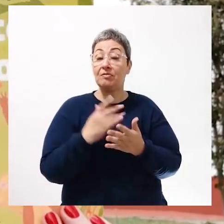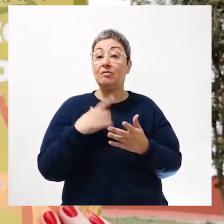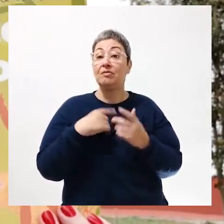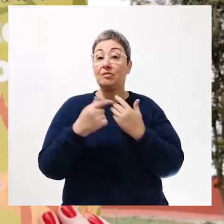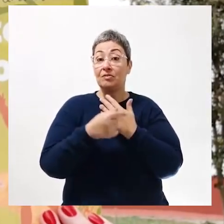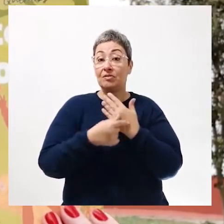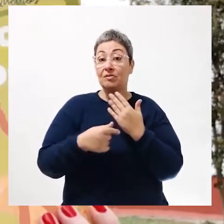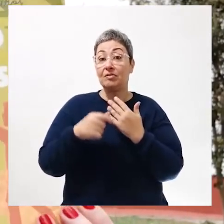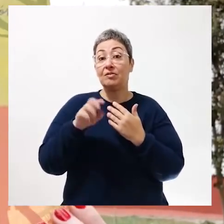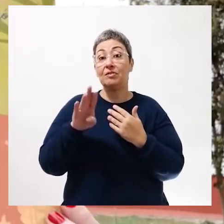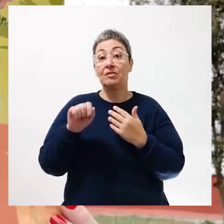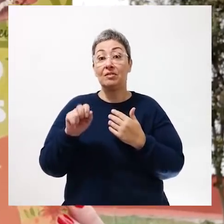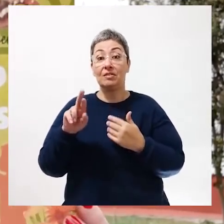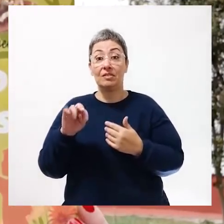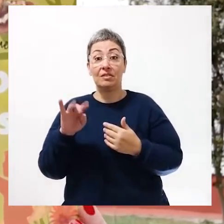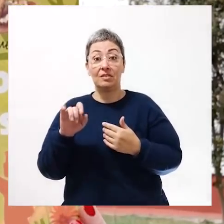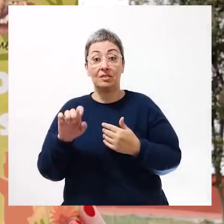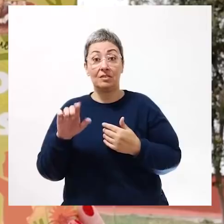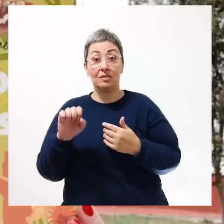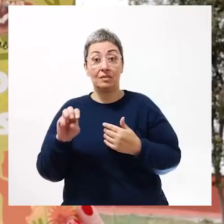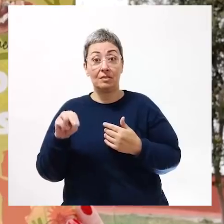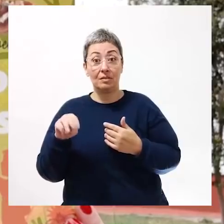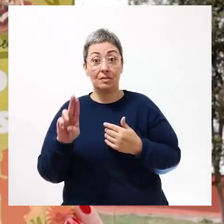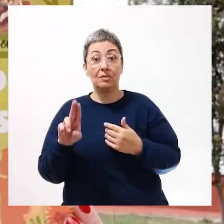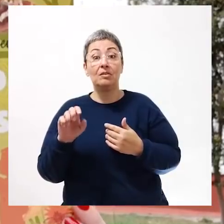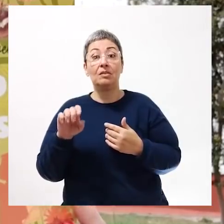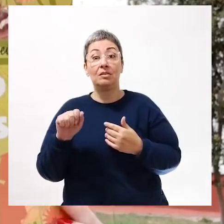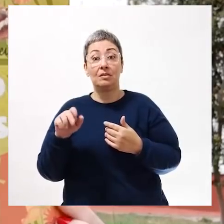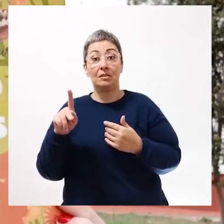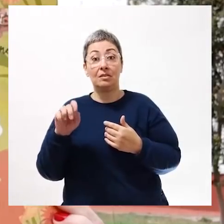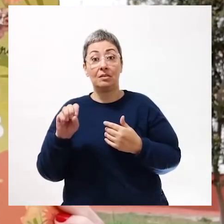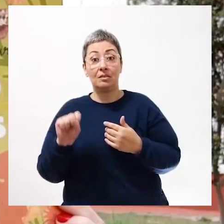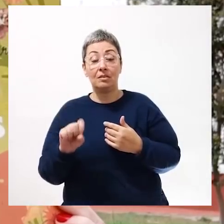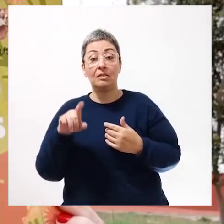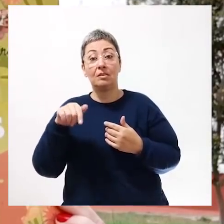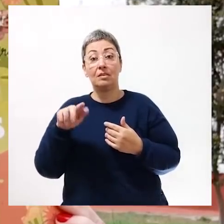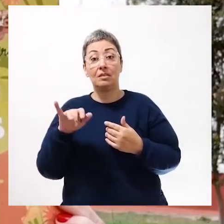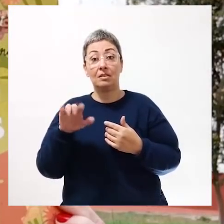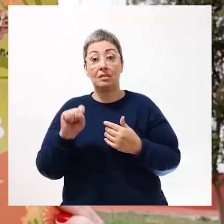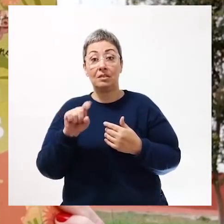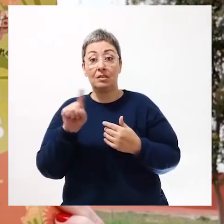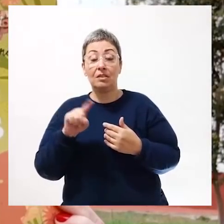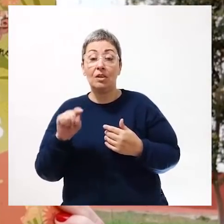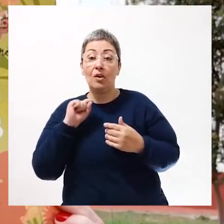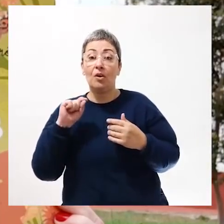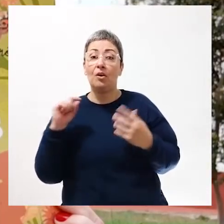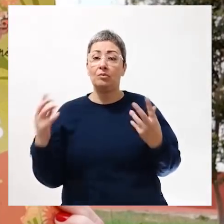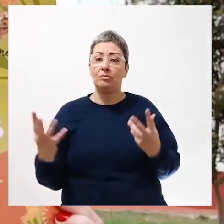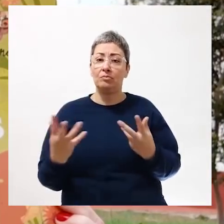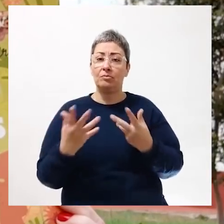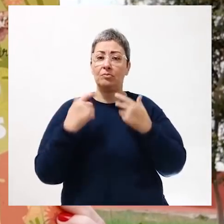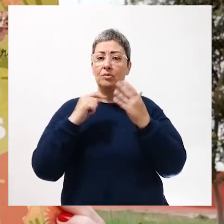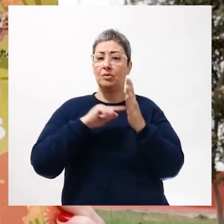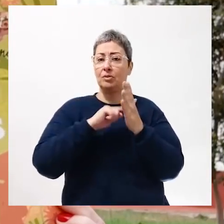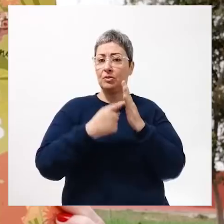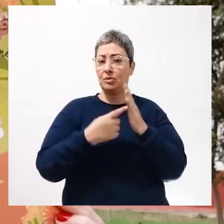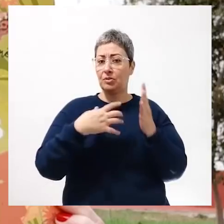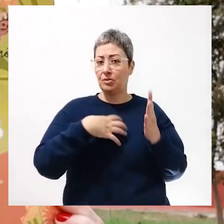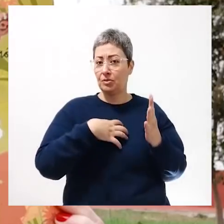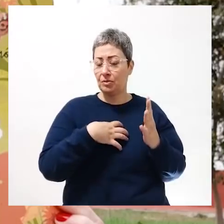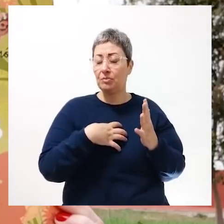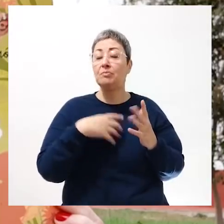nosso escritor querido Bartolomeu Campos de Queiroz, com este livro precioso, Os